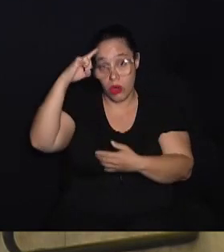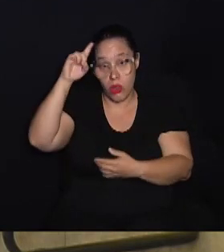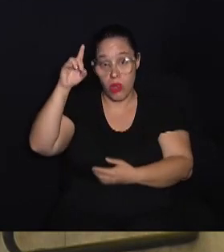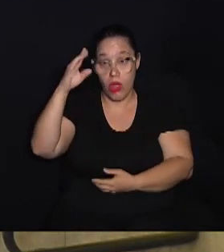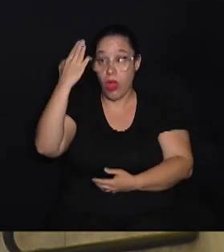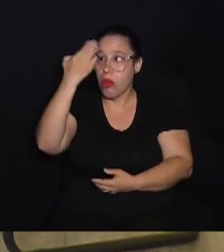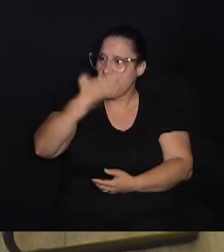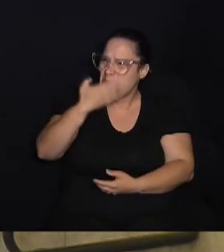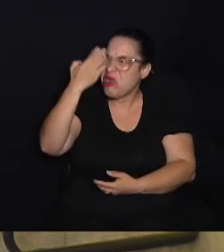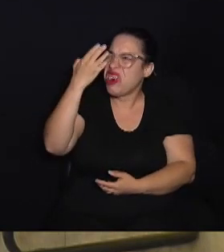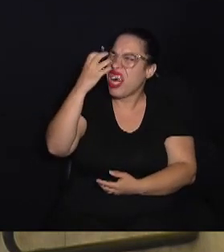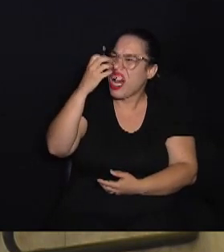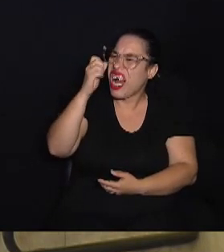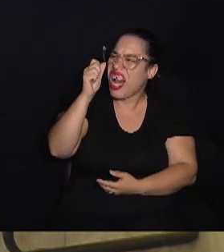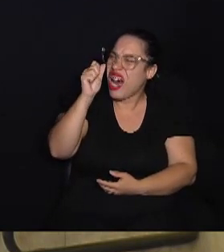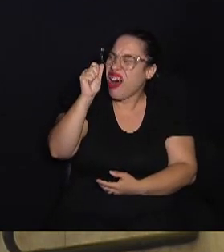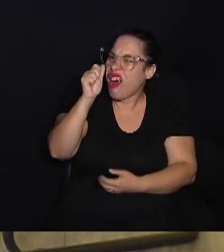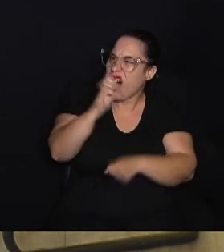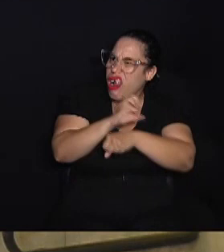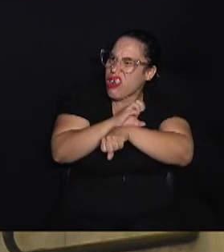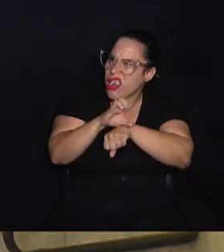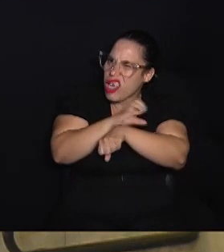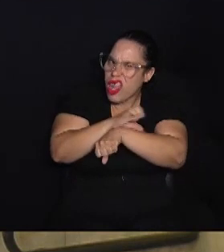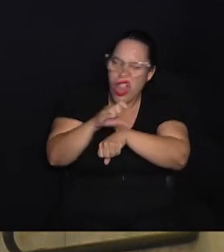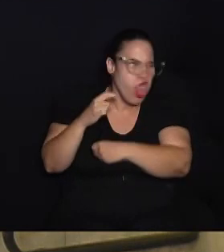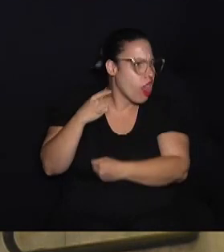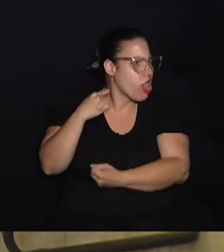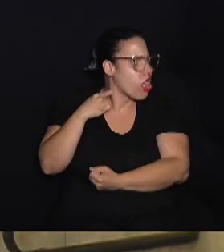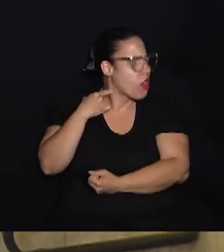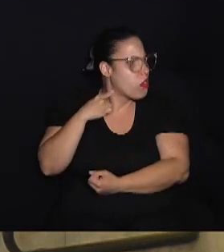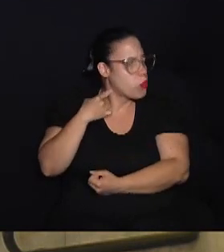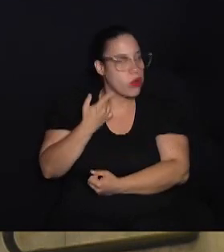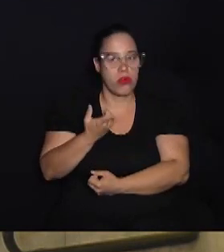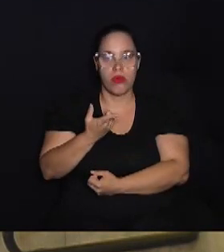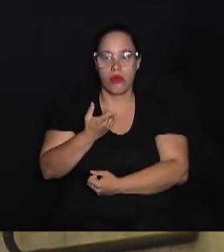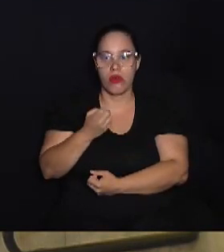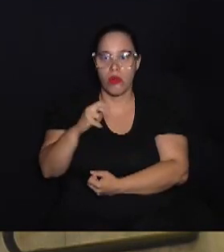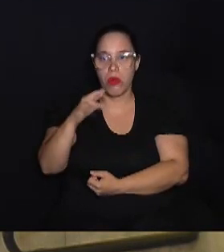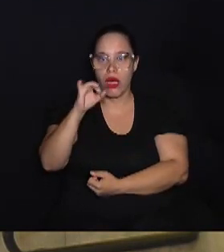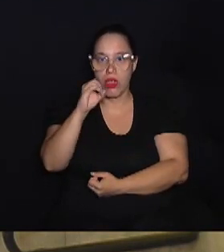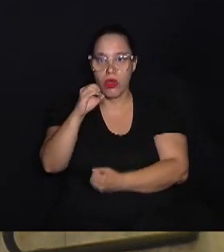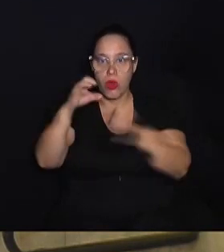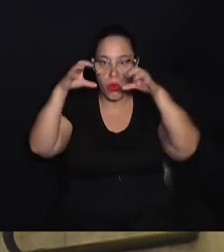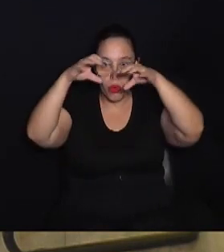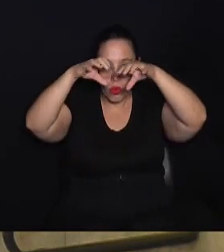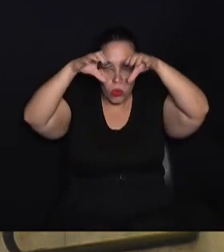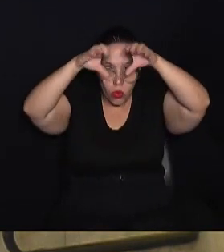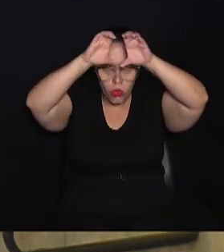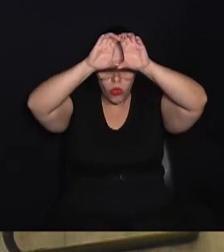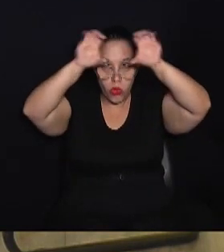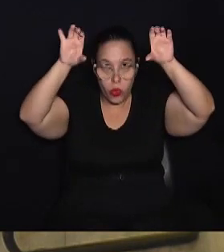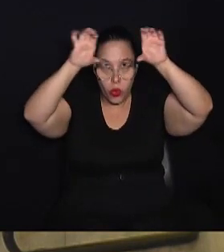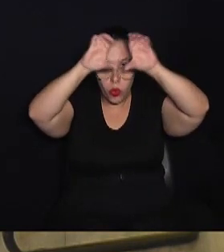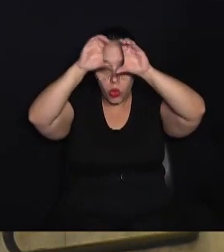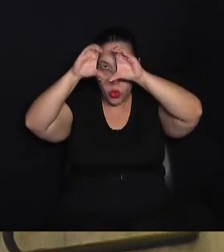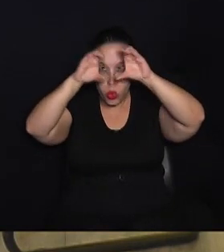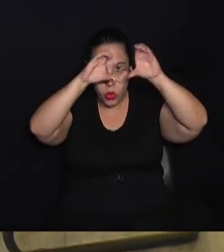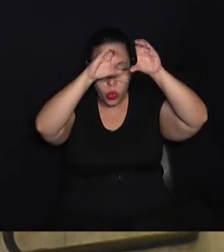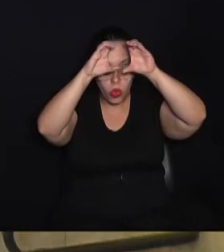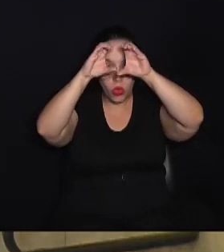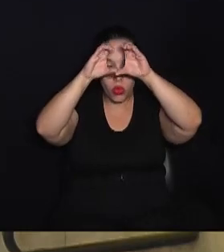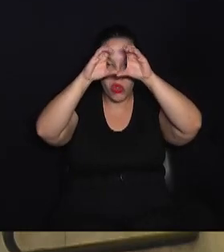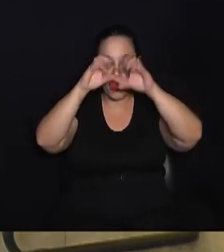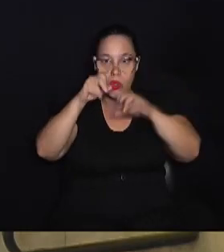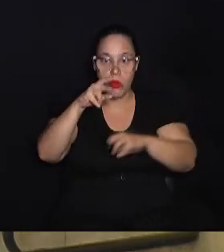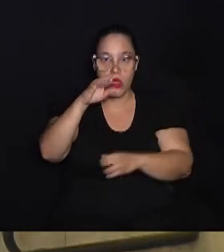nublado, acinzentado é poluição. Exatamente, porque nublado é por nuvens, e quando tem nuvem é porque tem umidade no